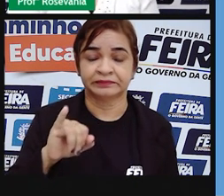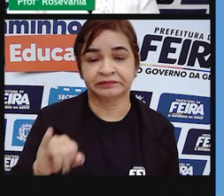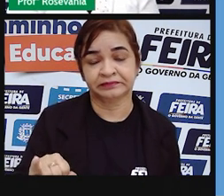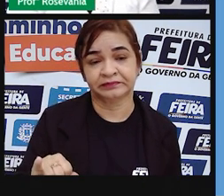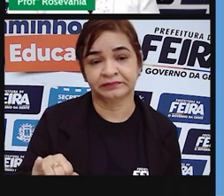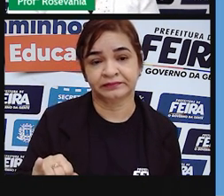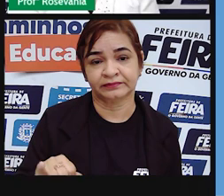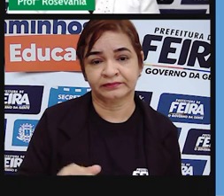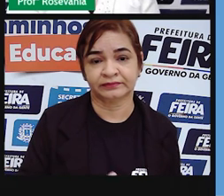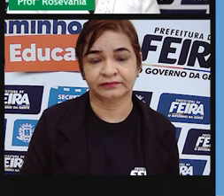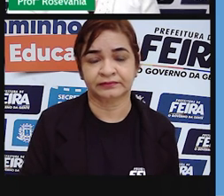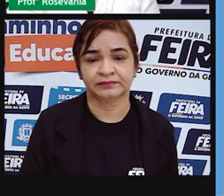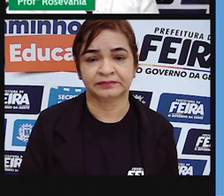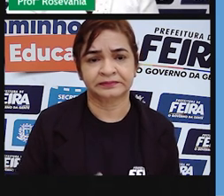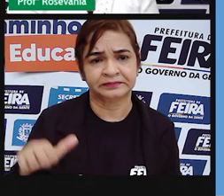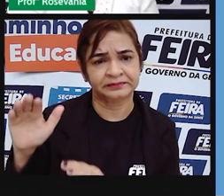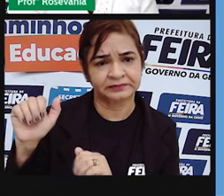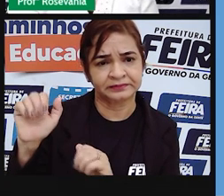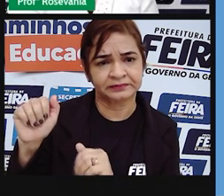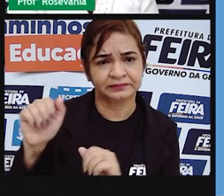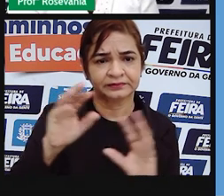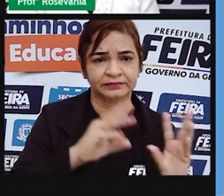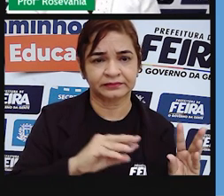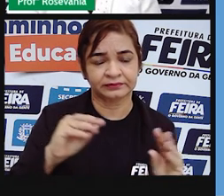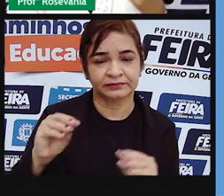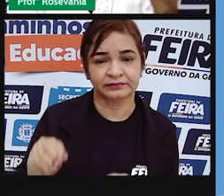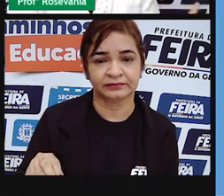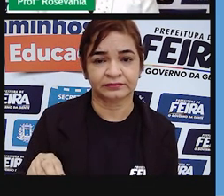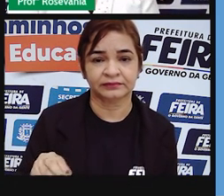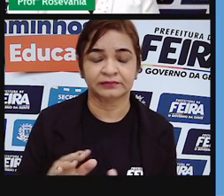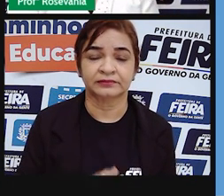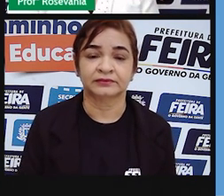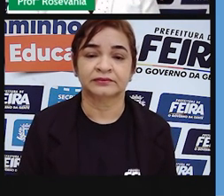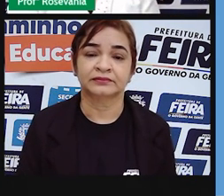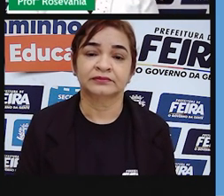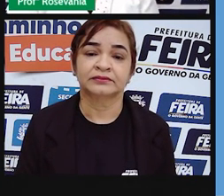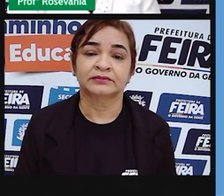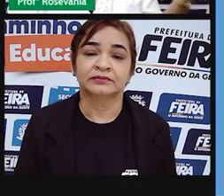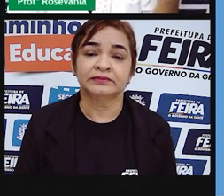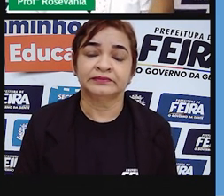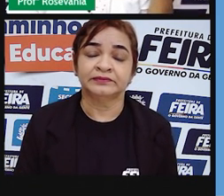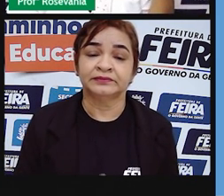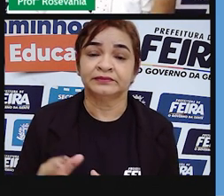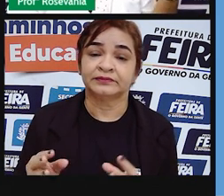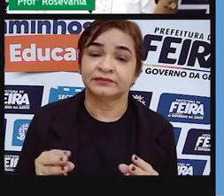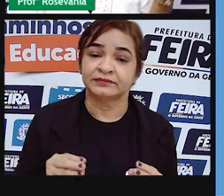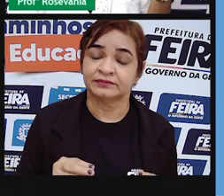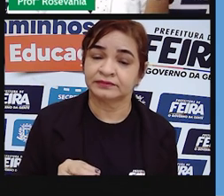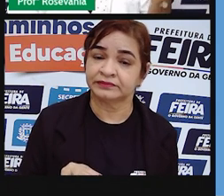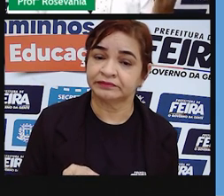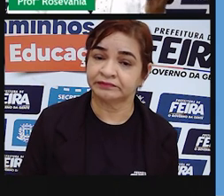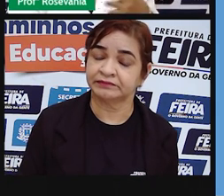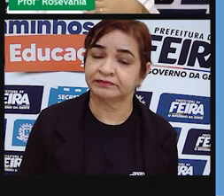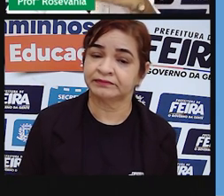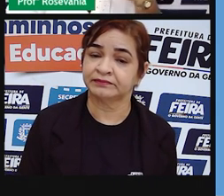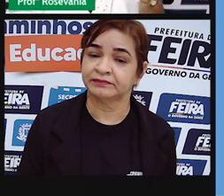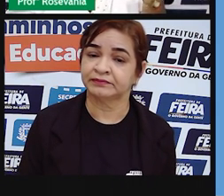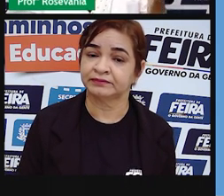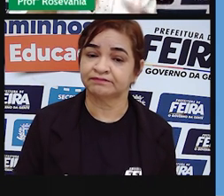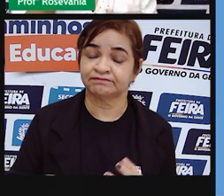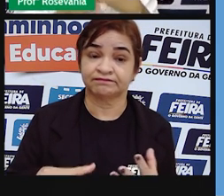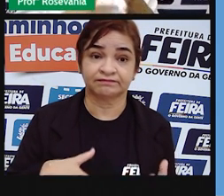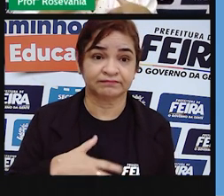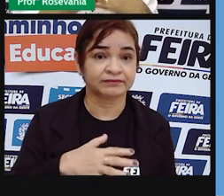dos espanhóis, né, que são os migrantes que vieram para cá e trouxeram todos os seus conhecimentos. A gente, assim como todos os